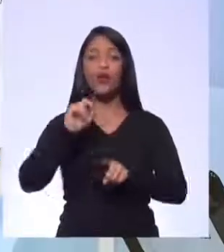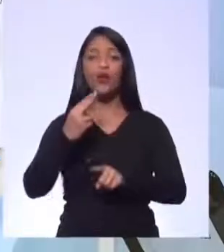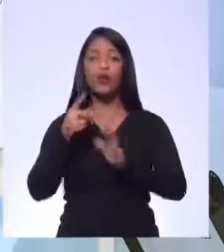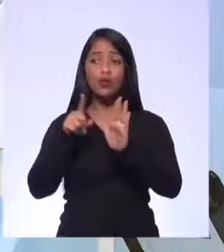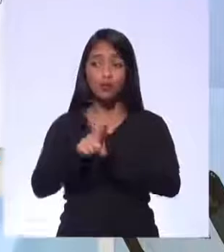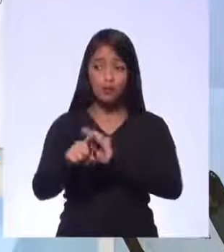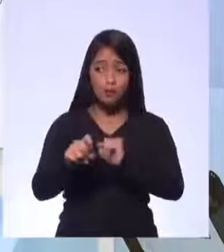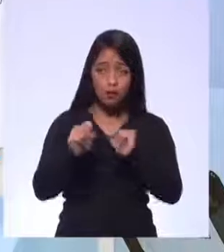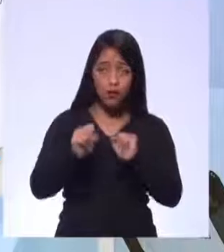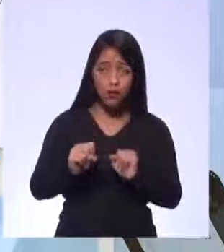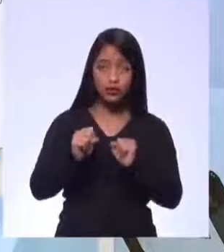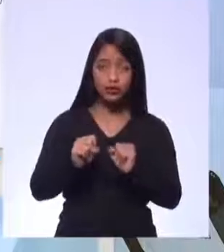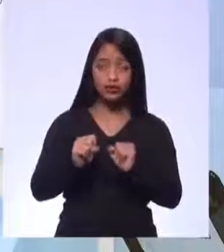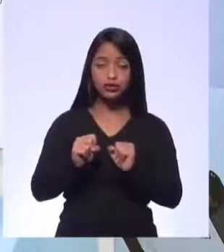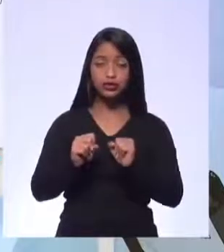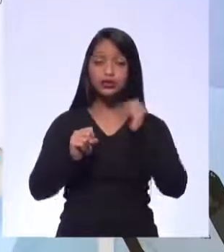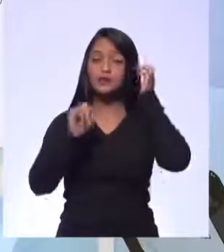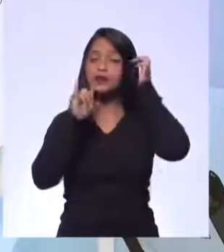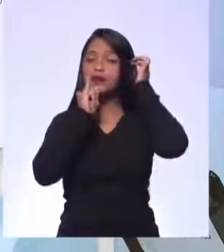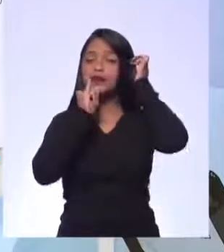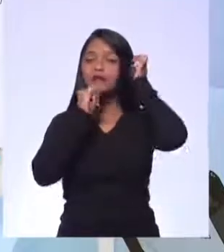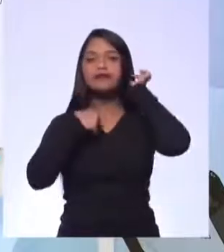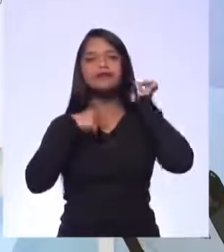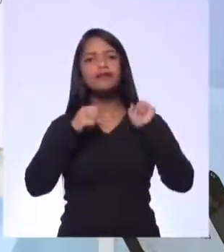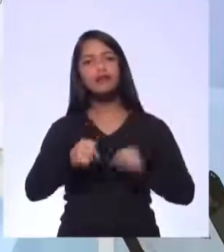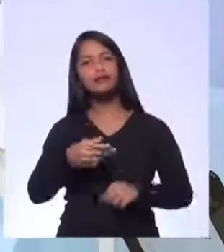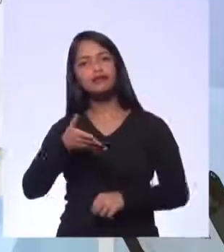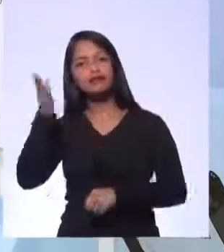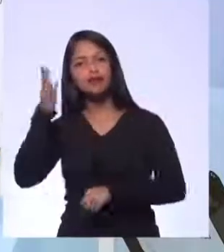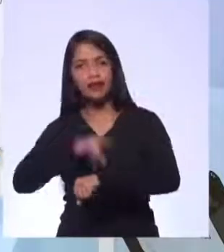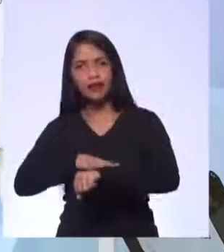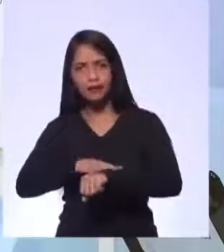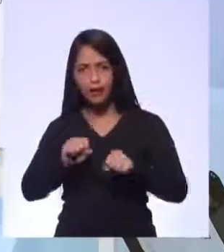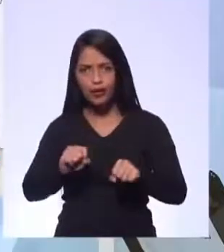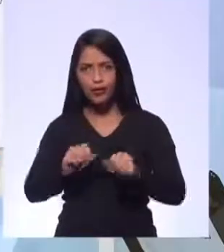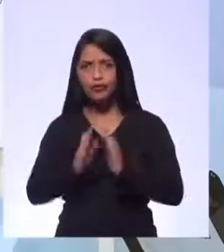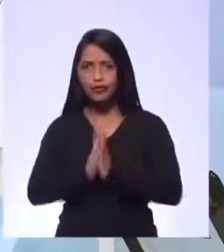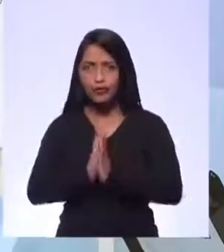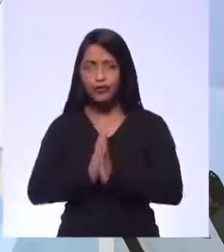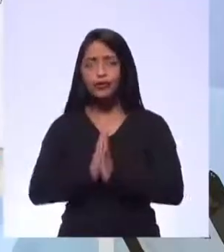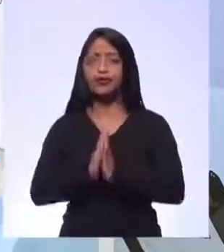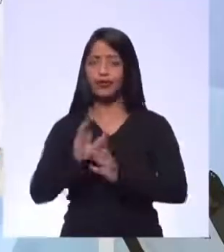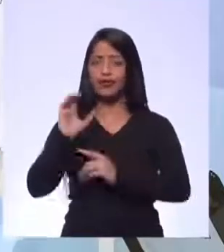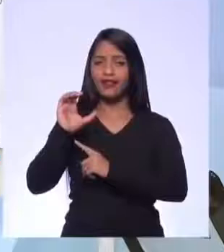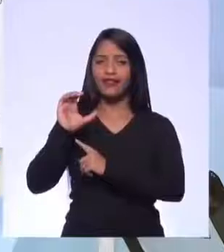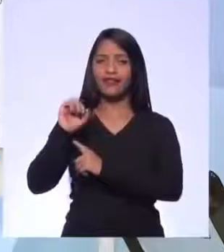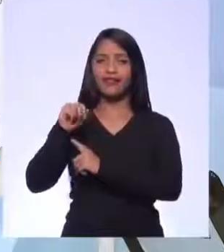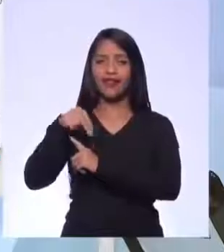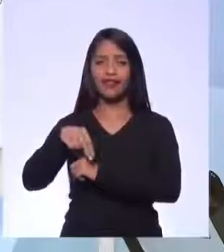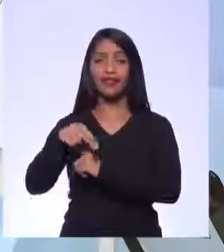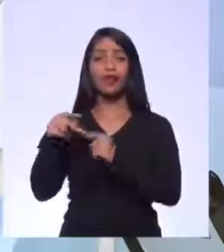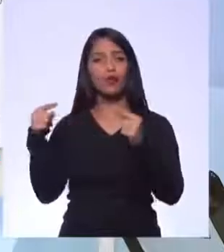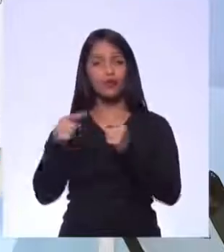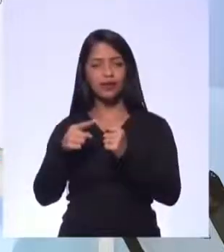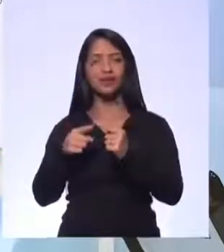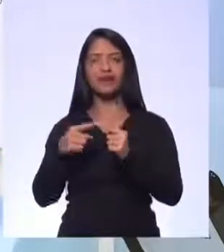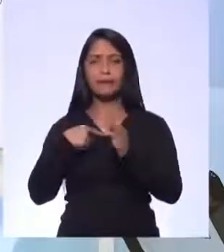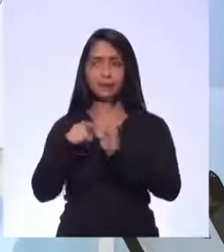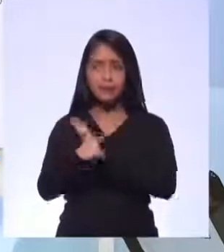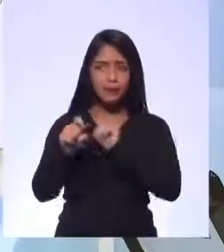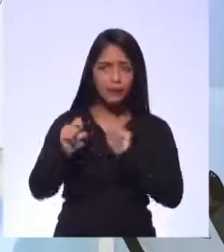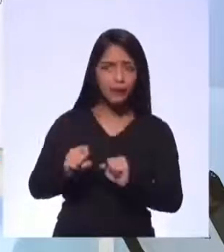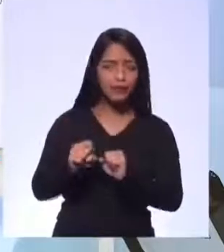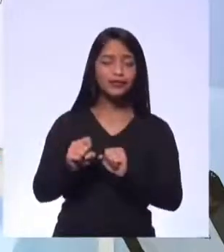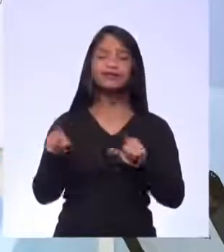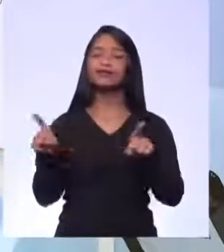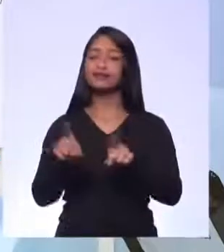Olha bem que can I go to the toilet, please? Eu posso ir ao banheiro também, pedir uma permissão. Então, a gente não